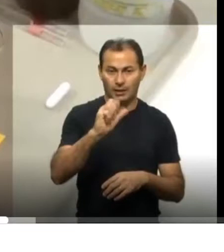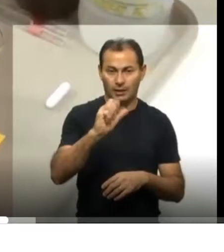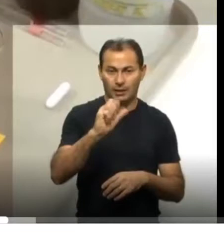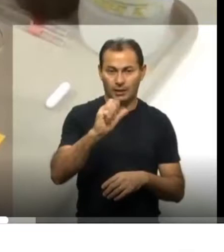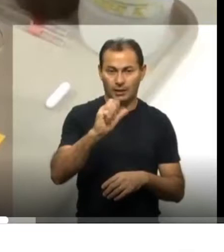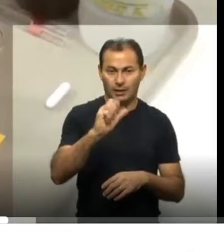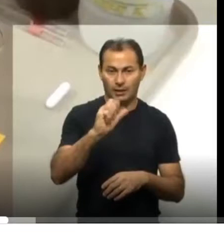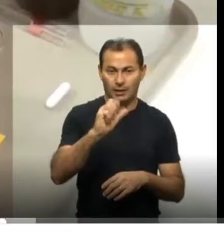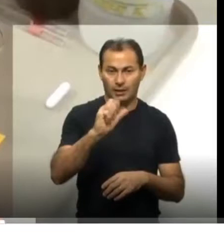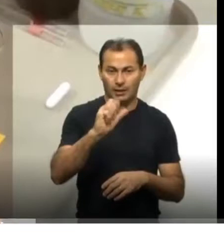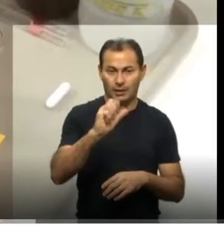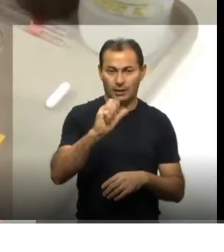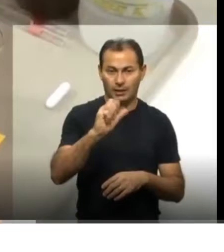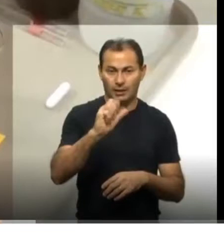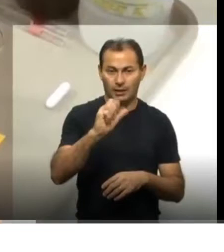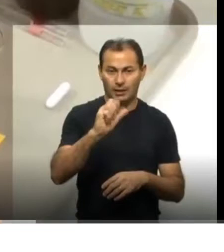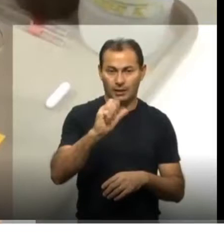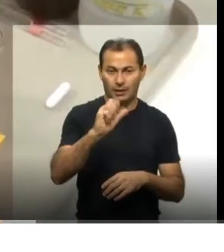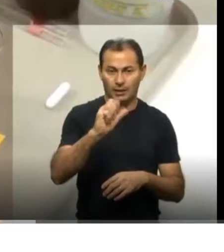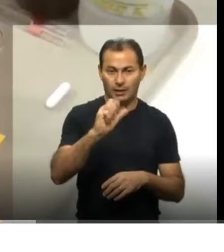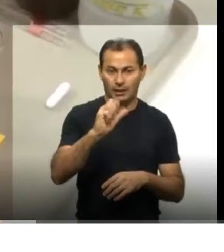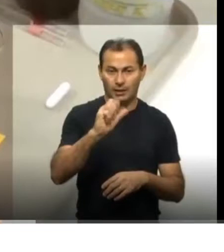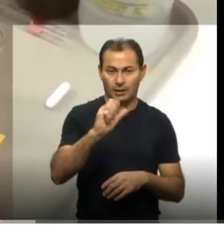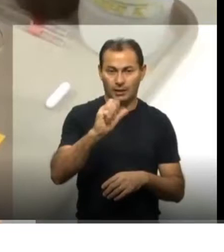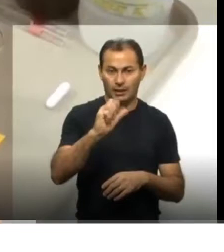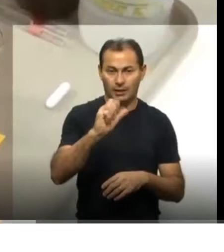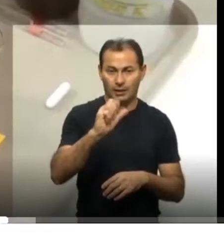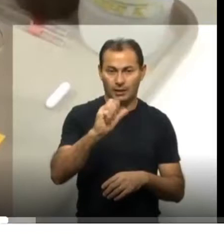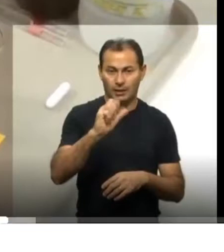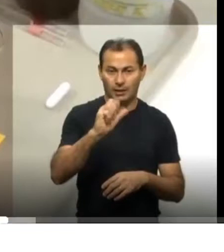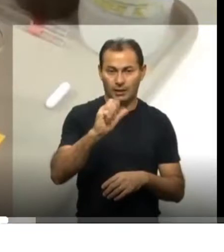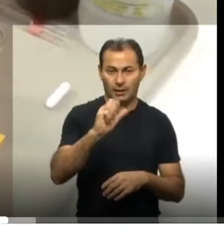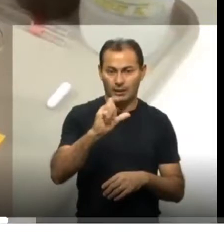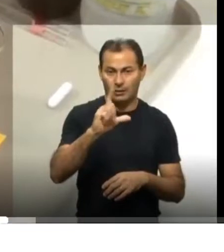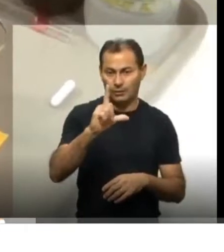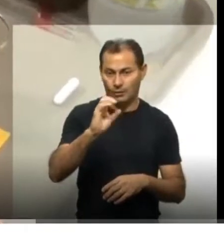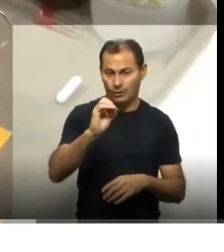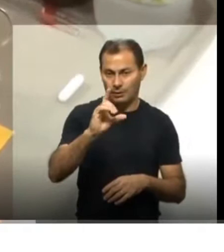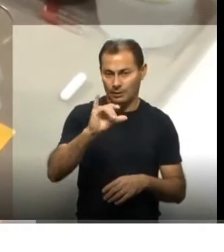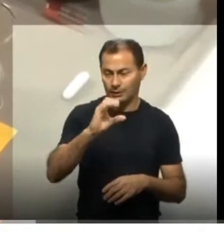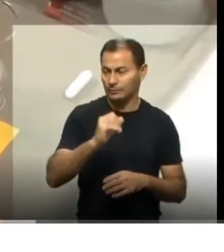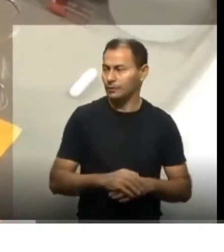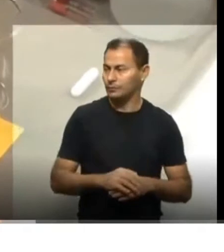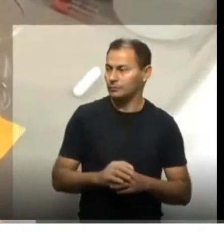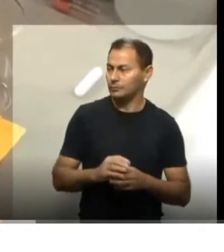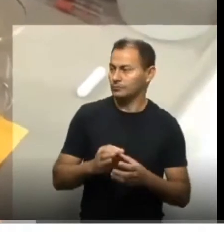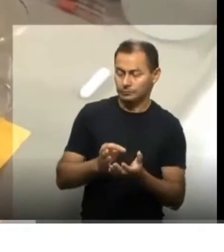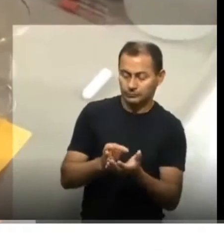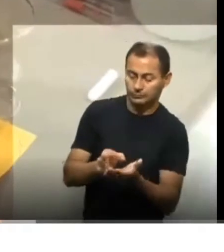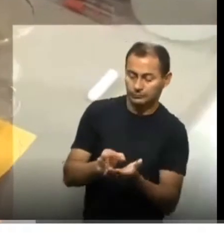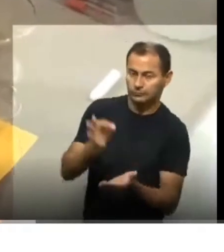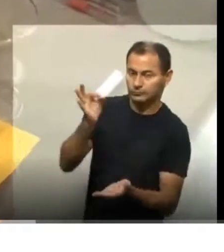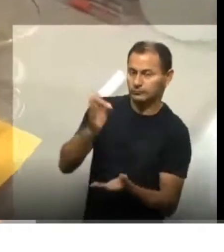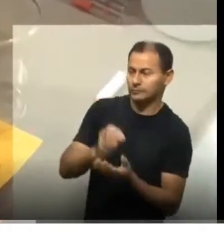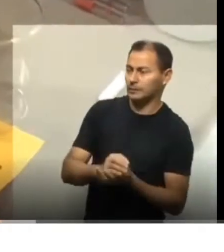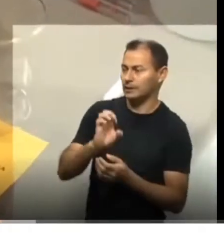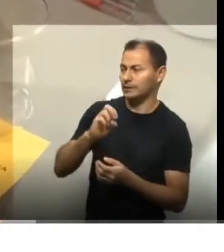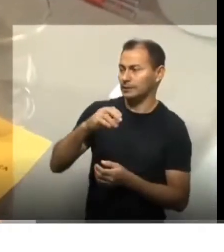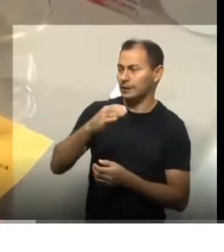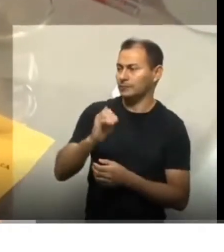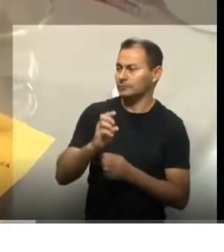uma de óleo e a outra de água, beleza? Então, primeiro, o que a gente vai fazer? Você tem